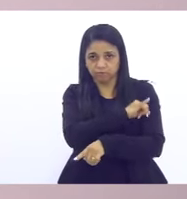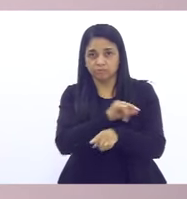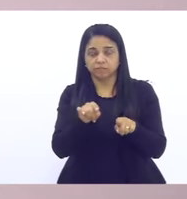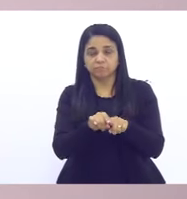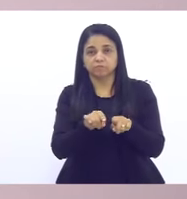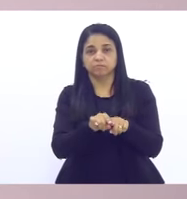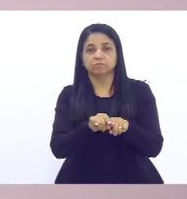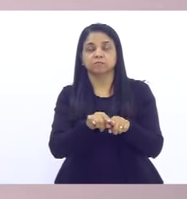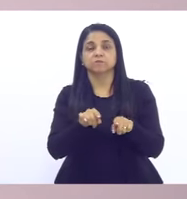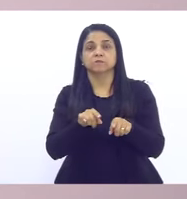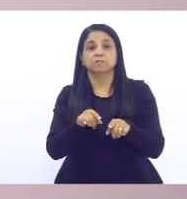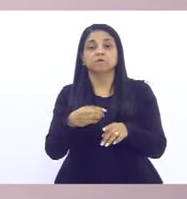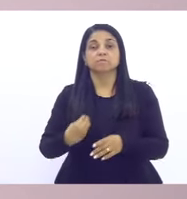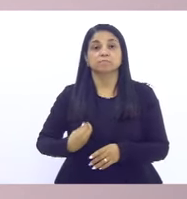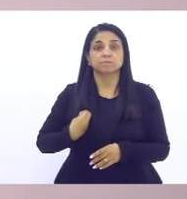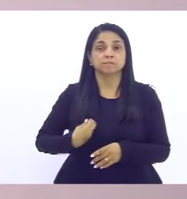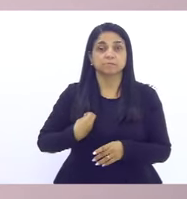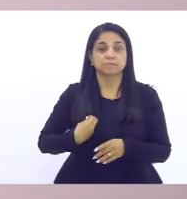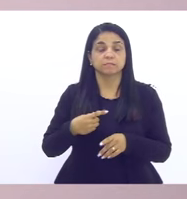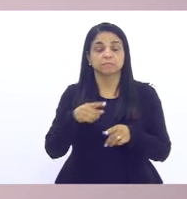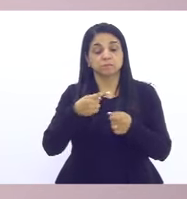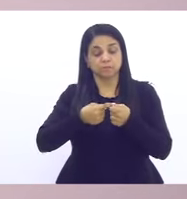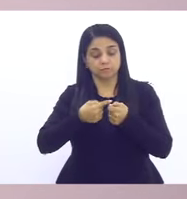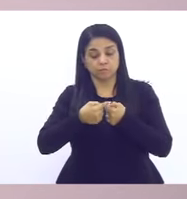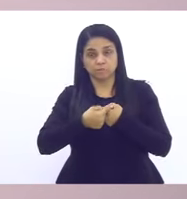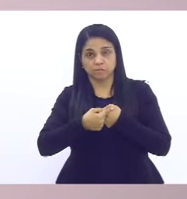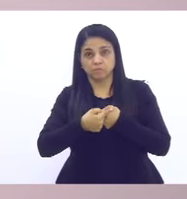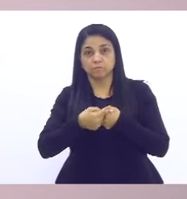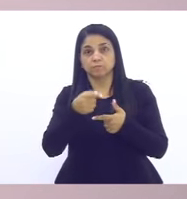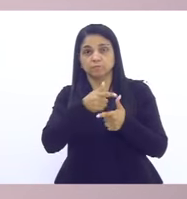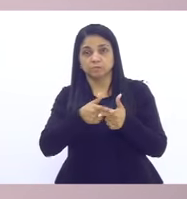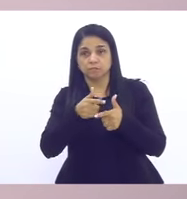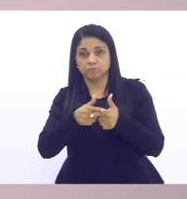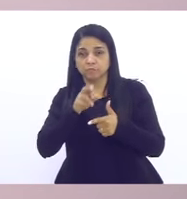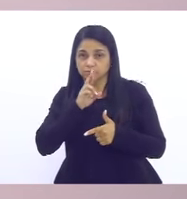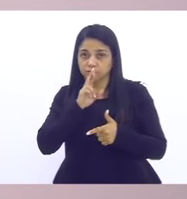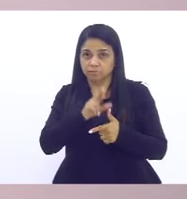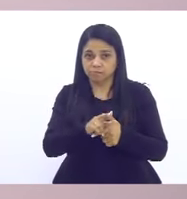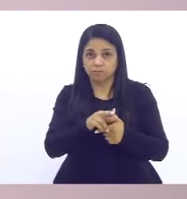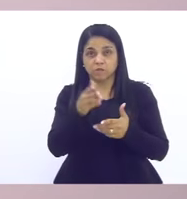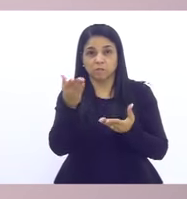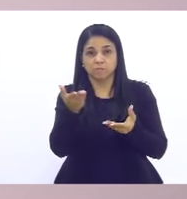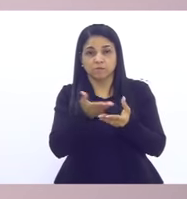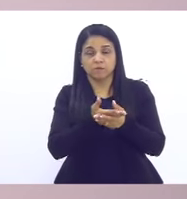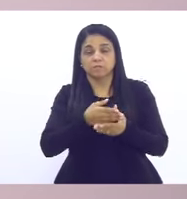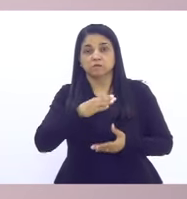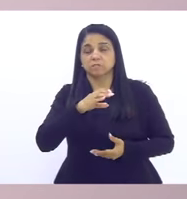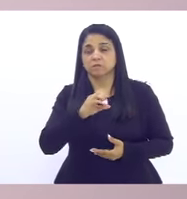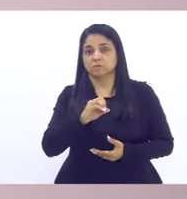acerca da existência da situação deste município. Trata-se do processo